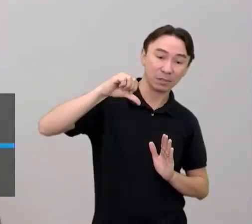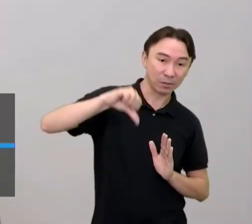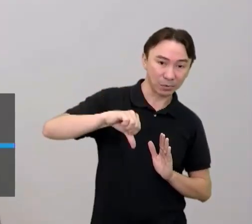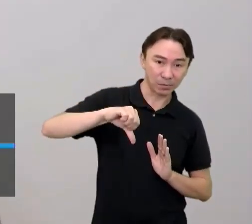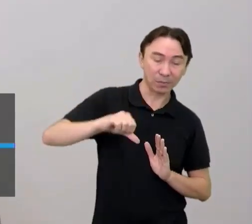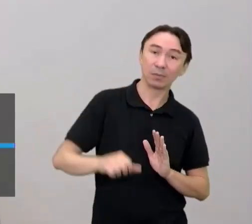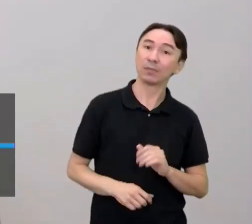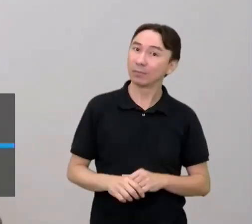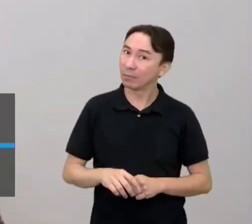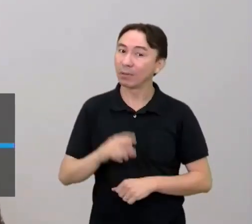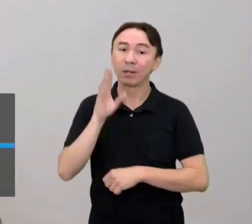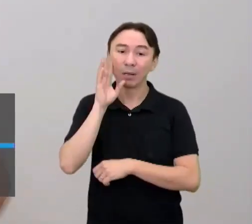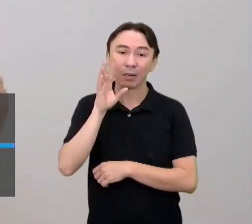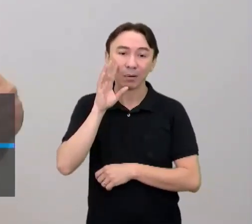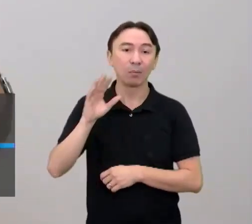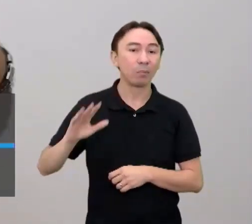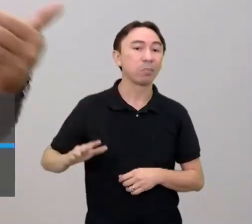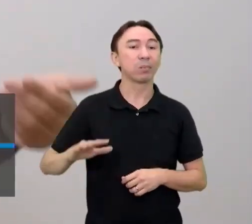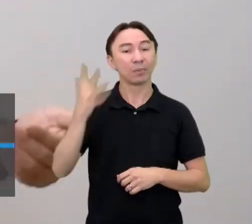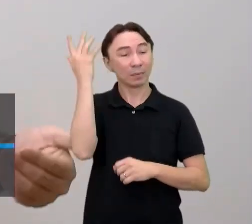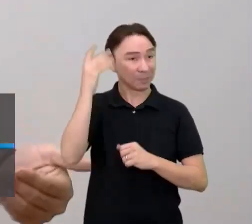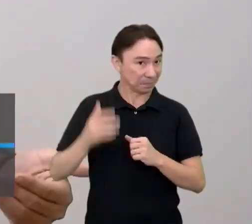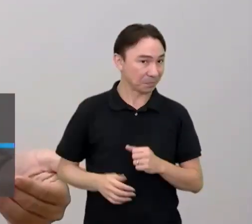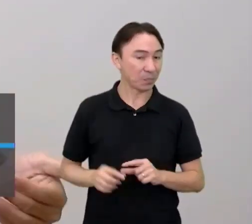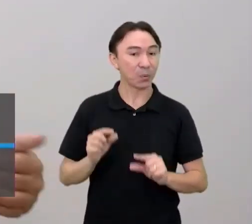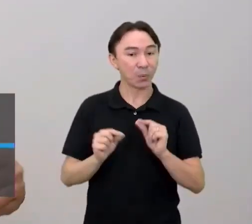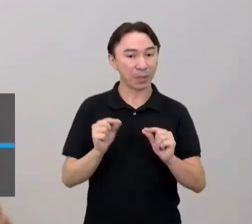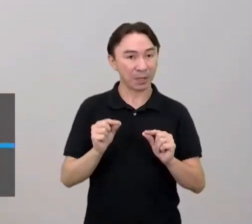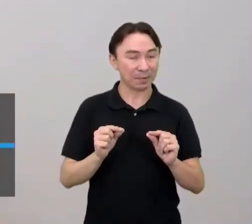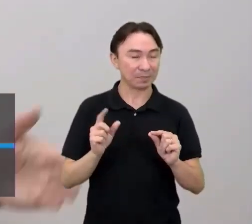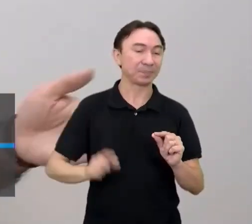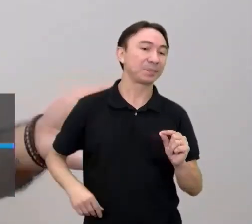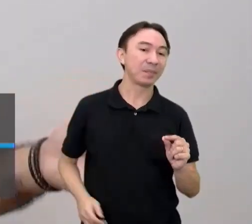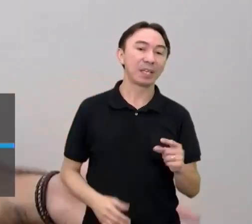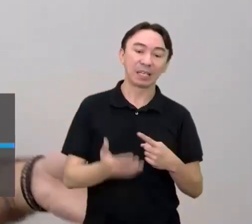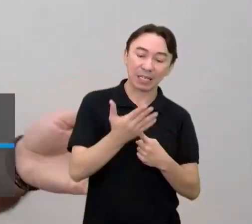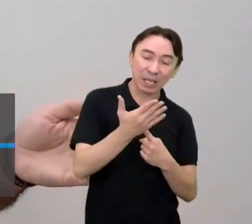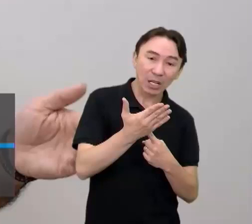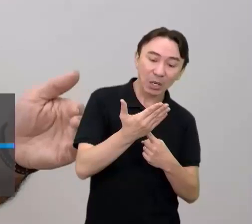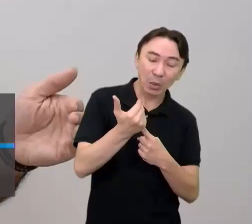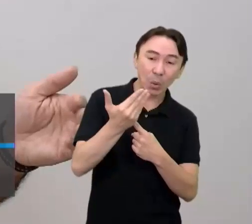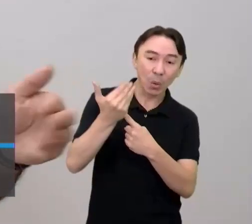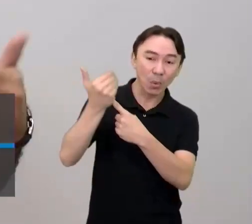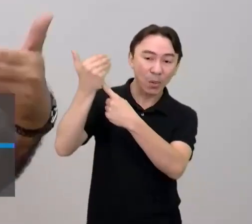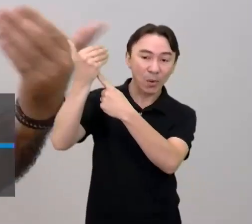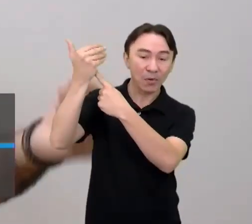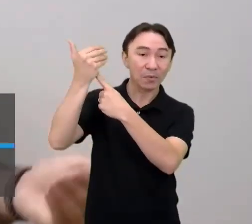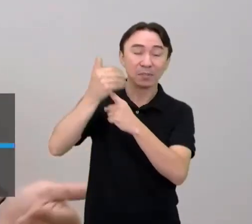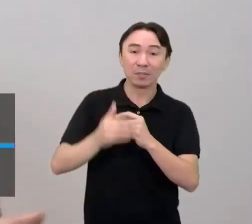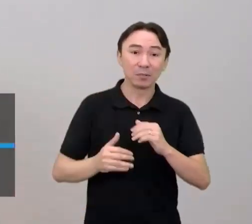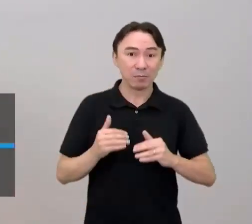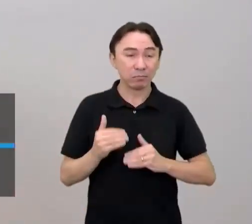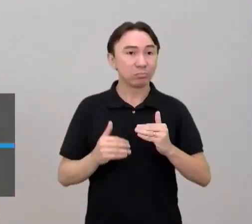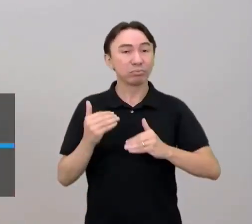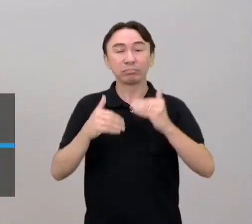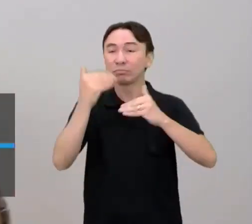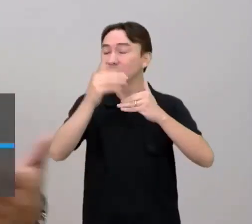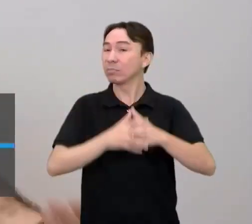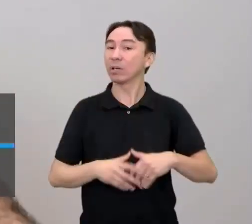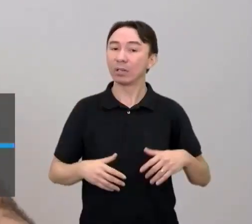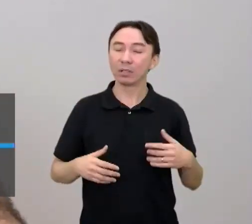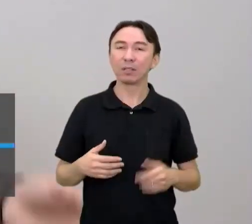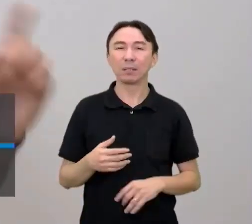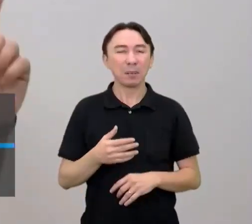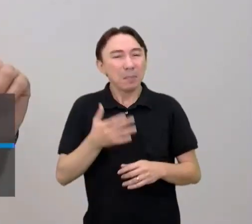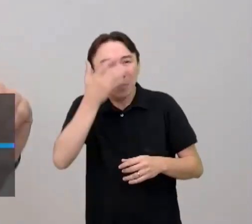a tecnologia ela se desenvolve tanto. Muita gente pensa que o século mais cientificista da história